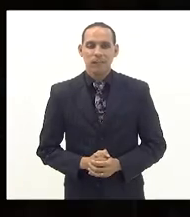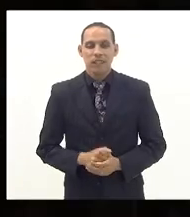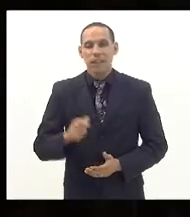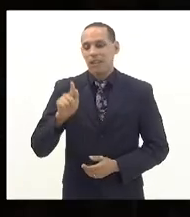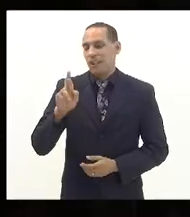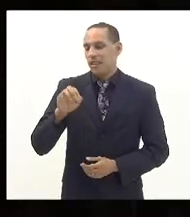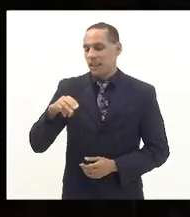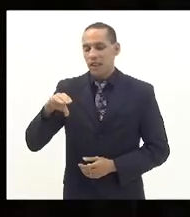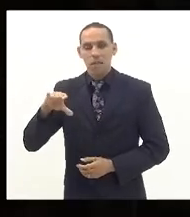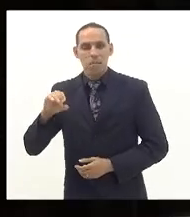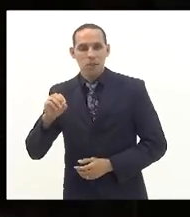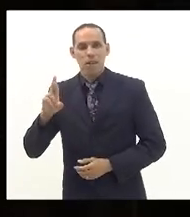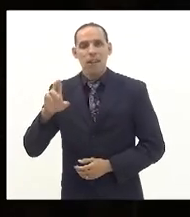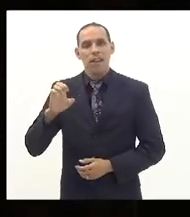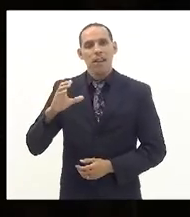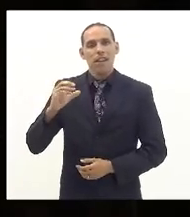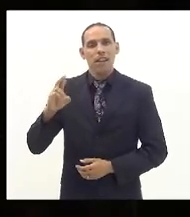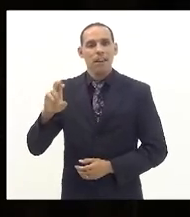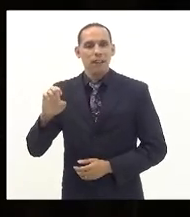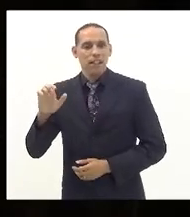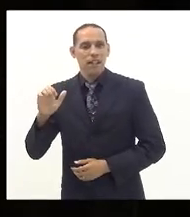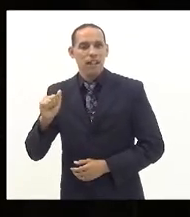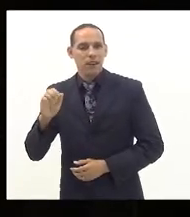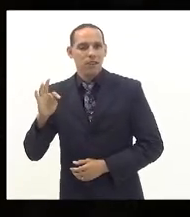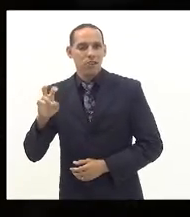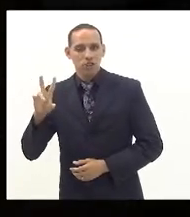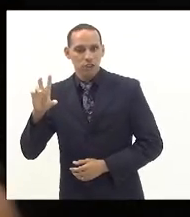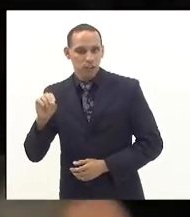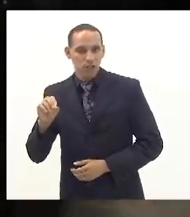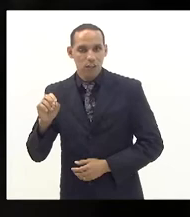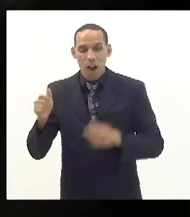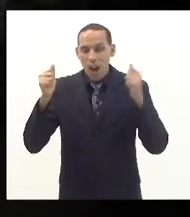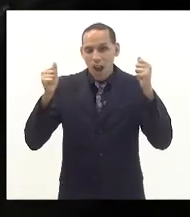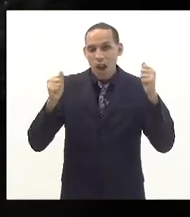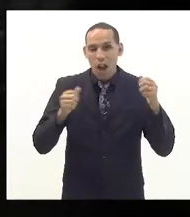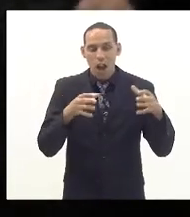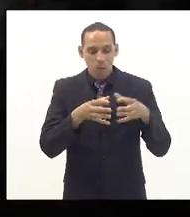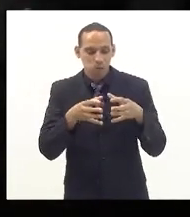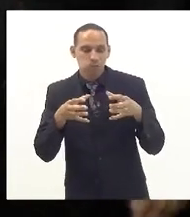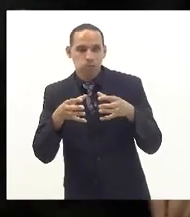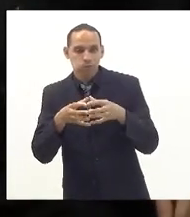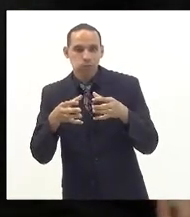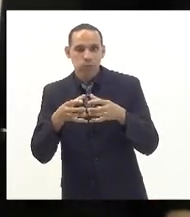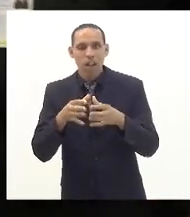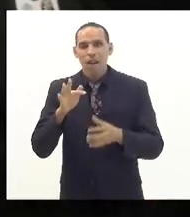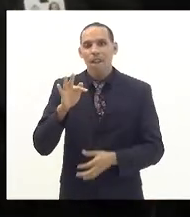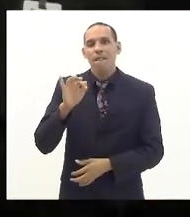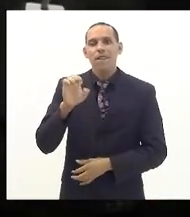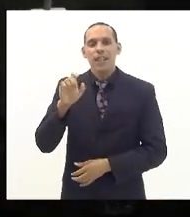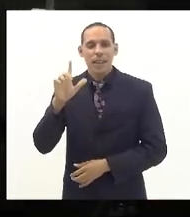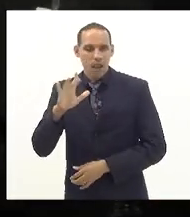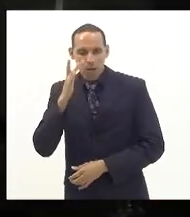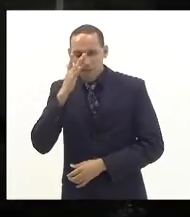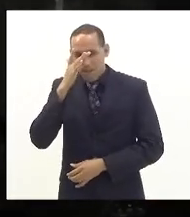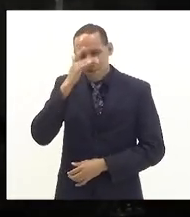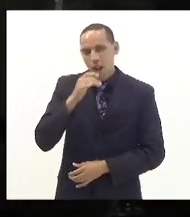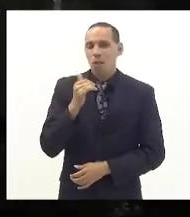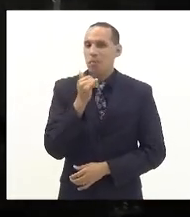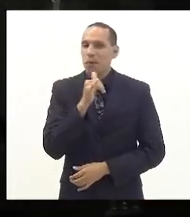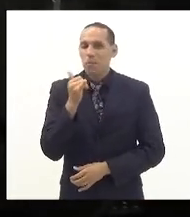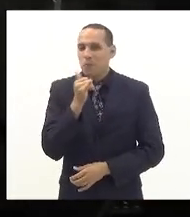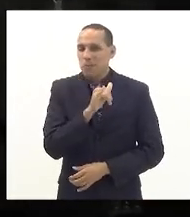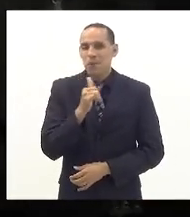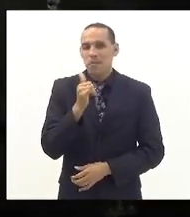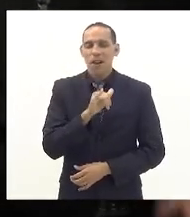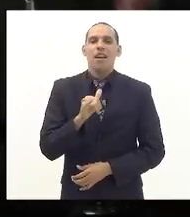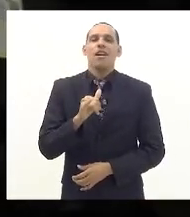Grêmio Recreativo Torcida Organizada Fiel Tricolor, representado pelo vice-presidente